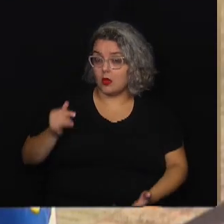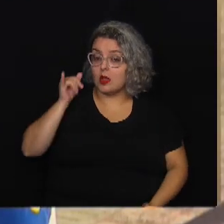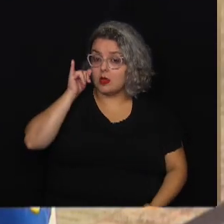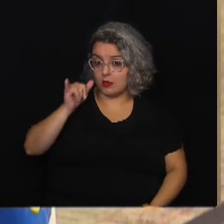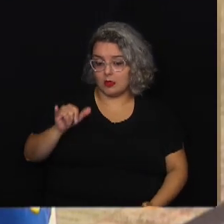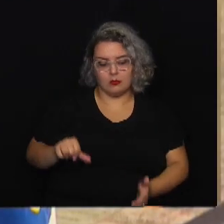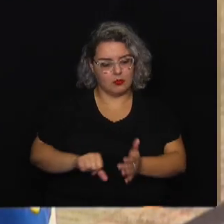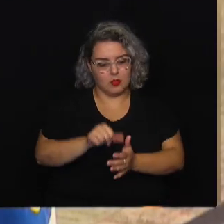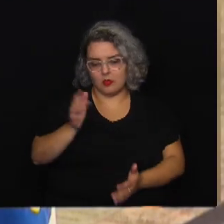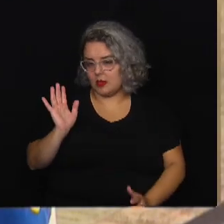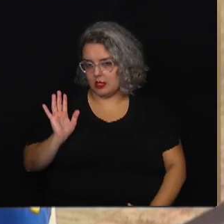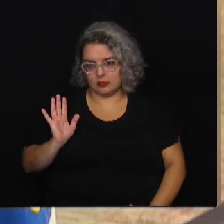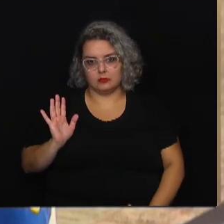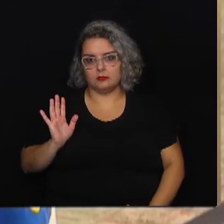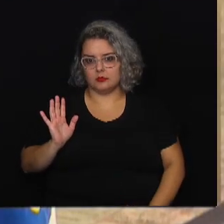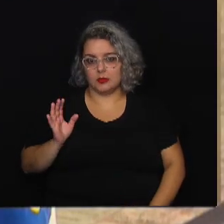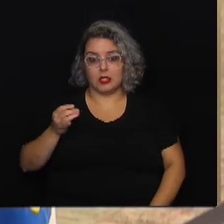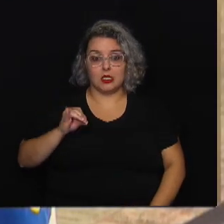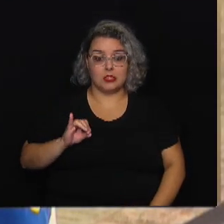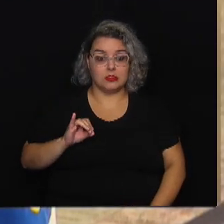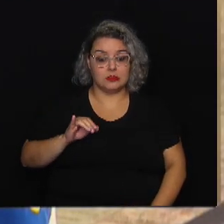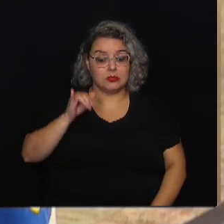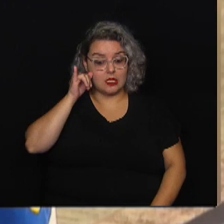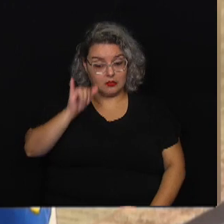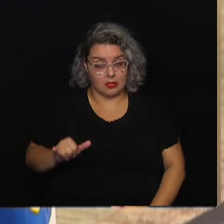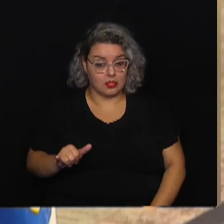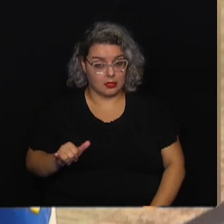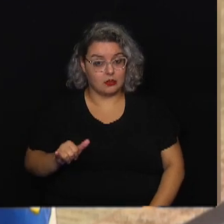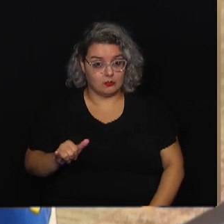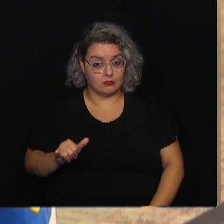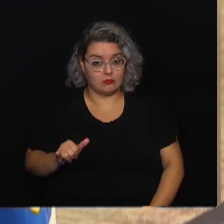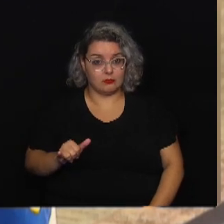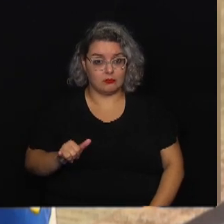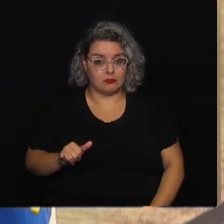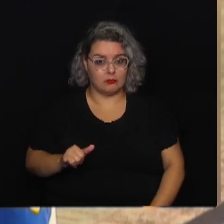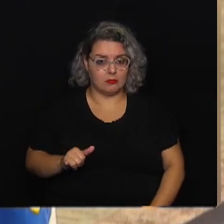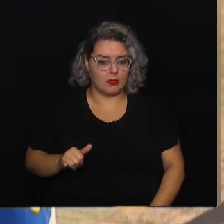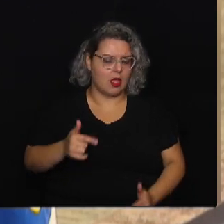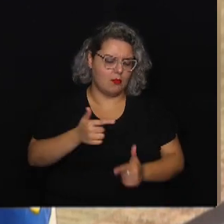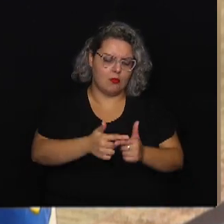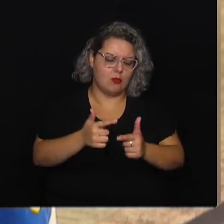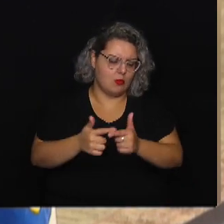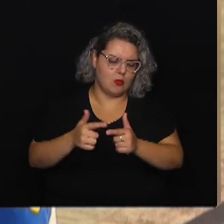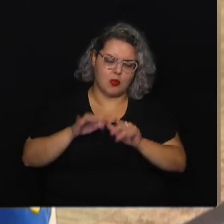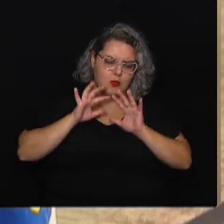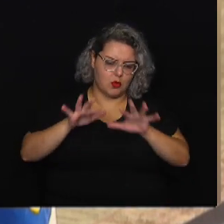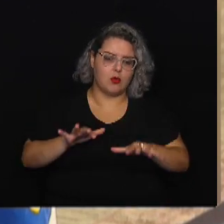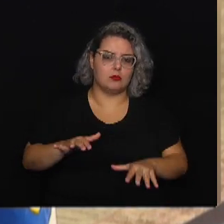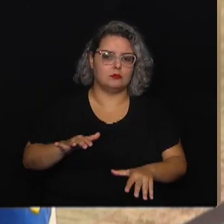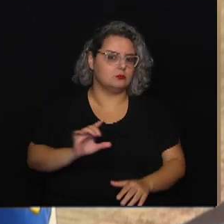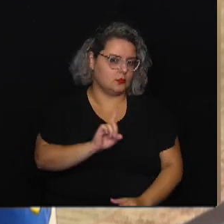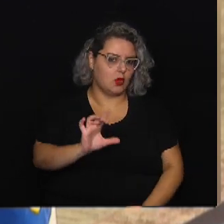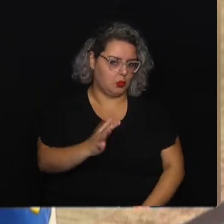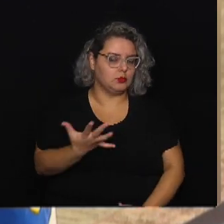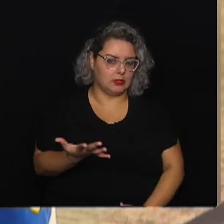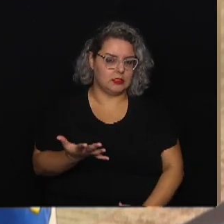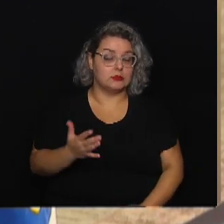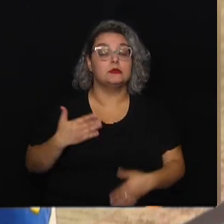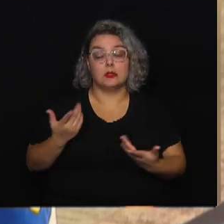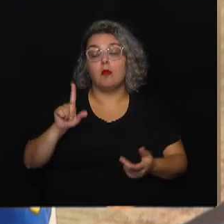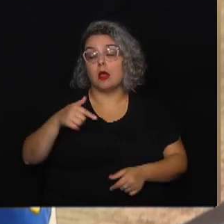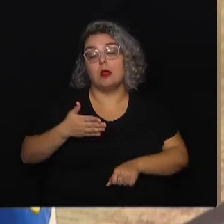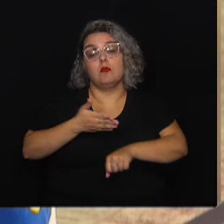primeiro lugar, porque se a gente previne, a gente evita muitas tragédias, vamos dizer assim. Então é importante a participação